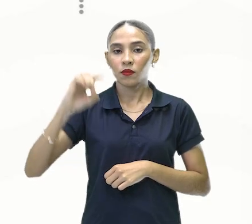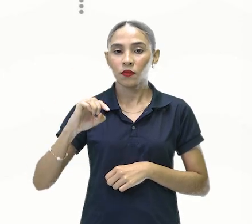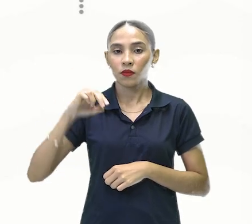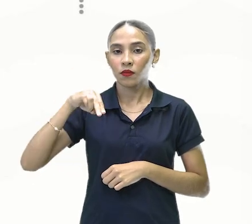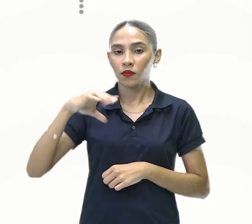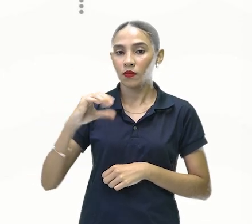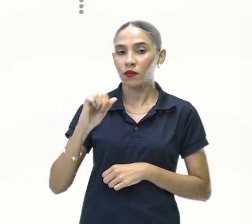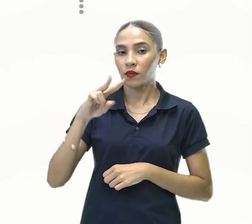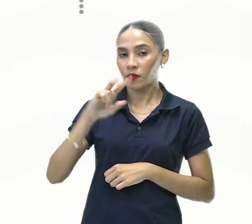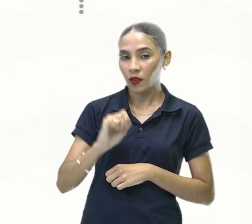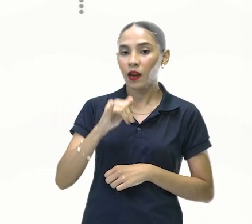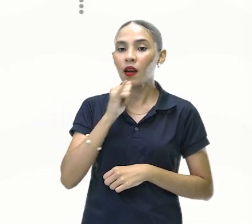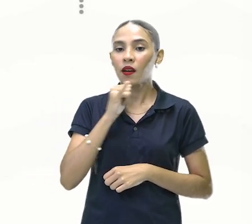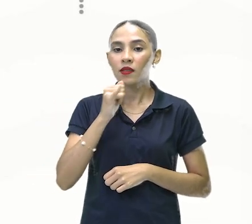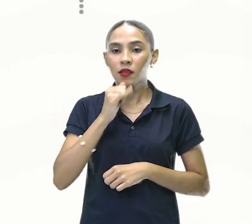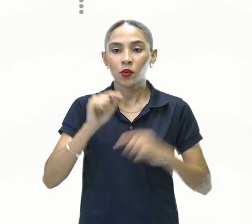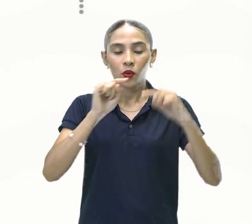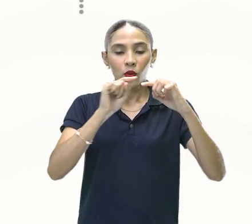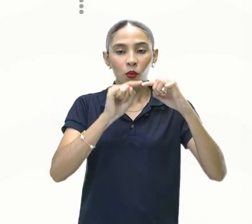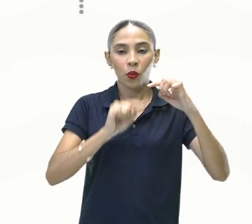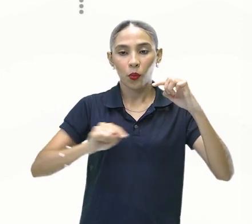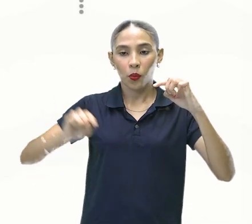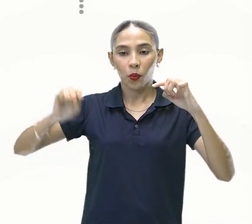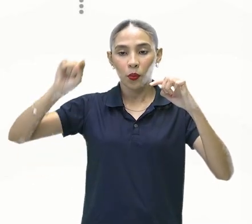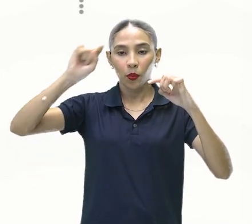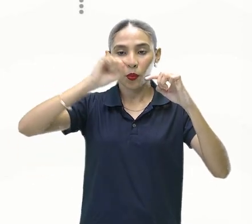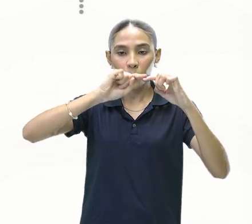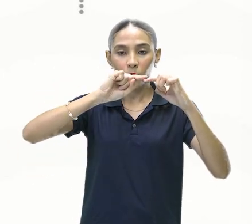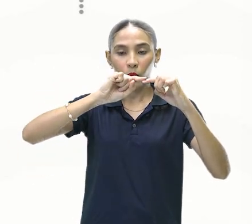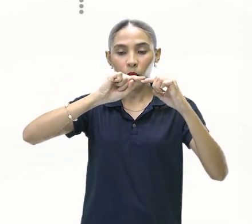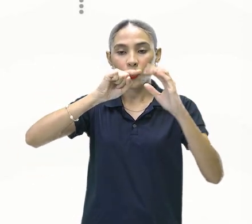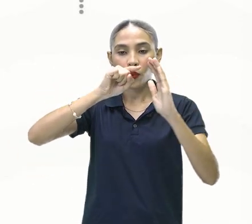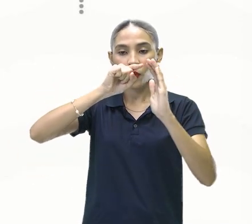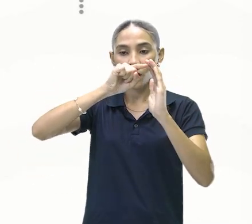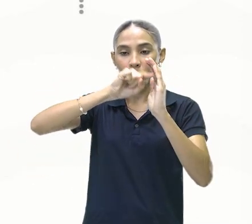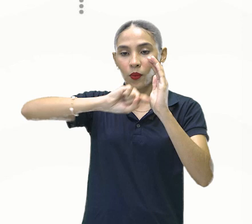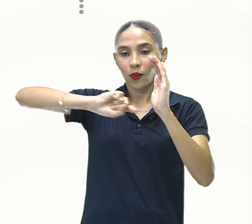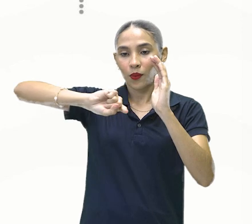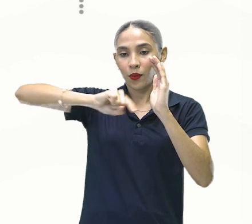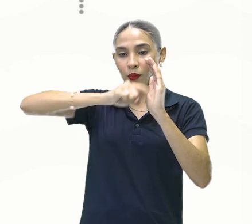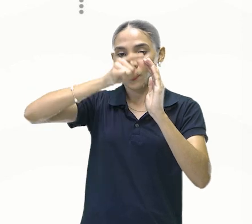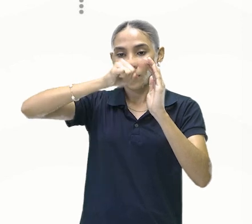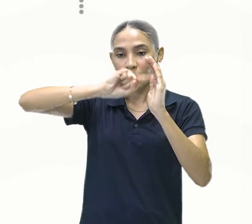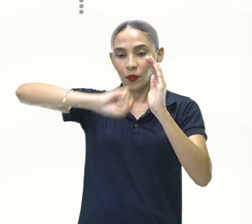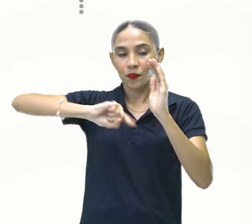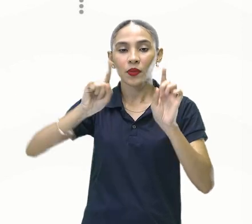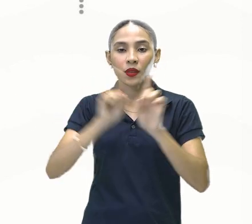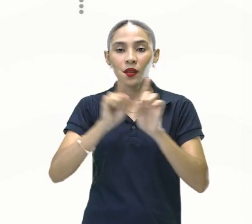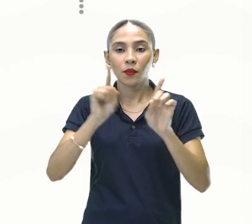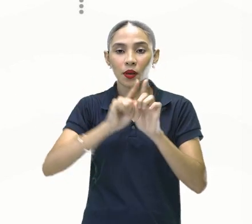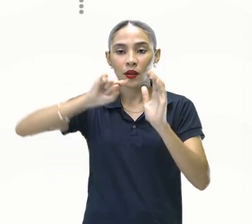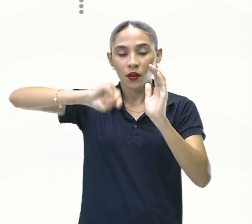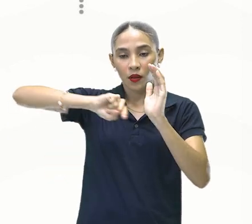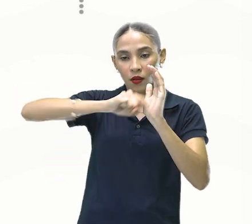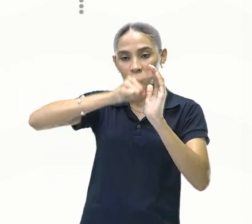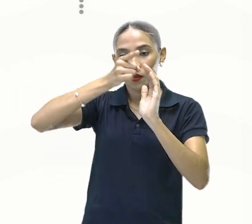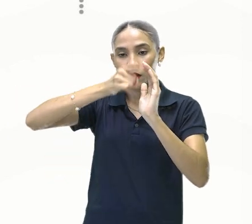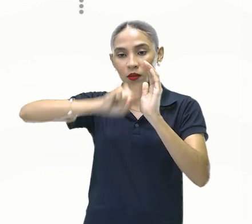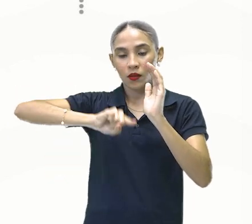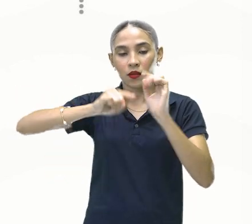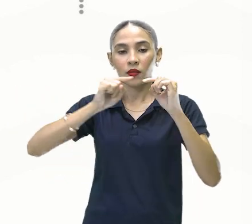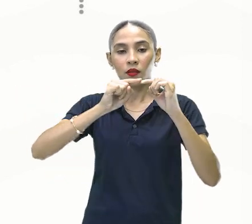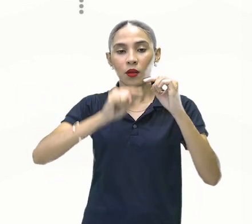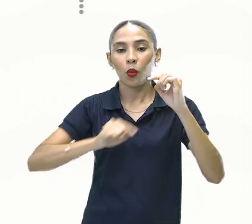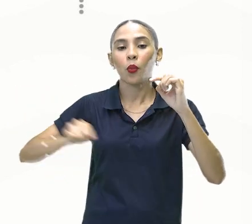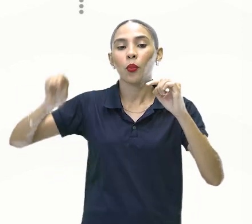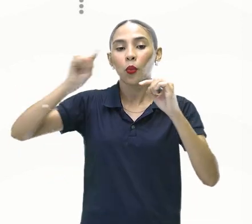plano-côncava. De um lado ela é plano, do outro lado ela é côncava. É plana em uma das faces e